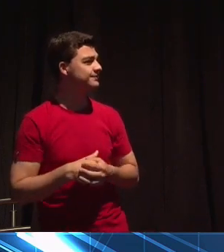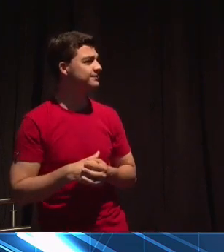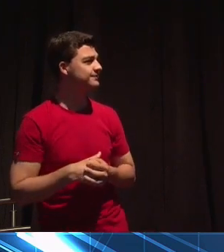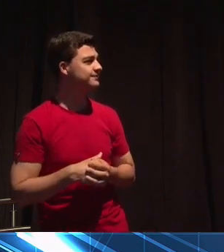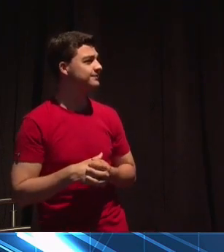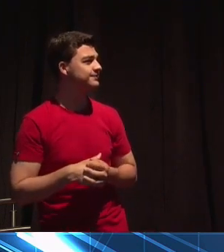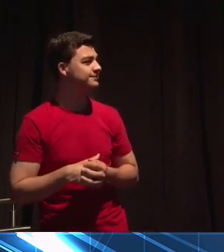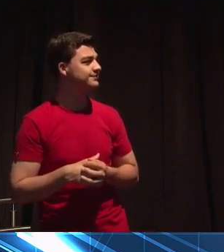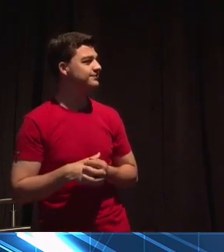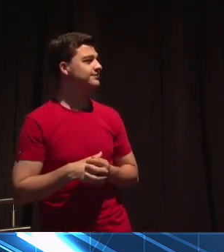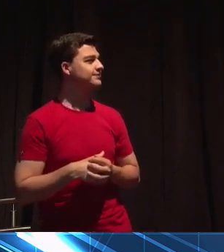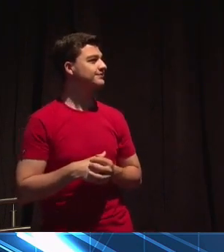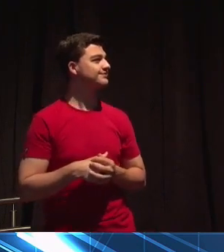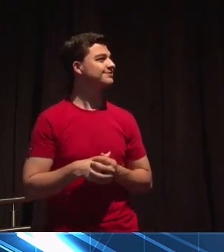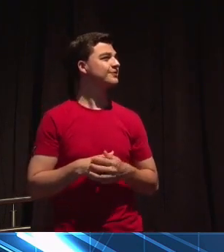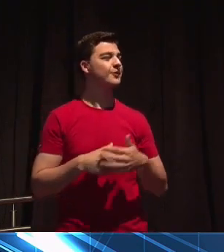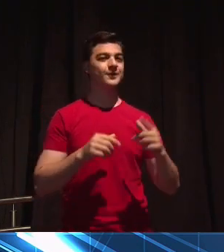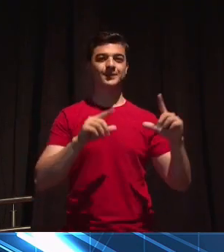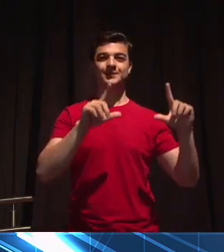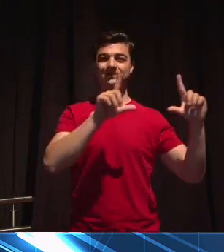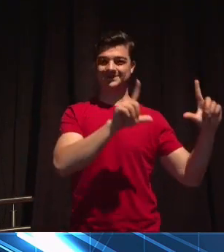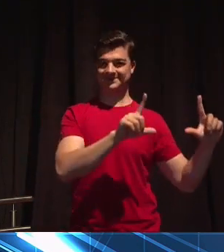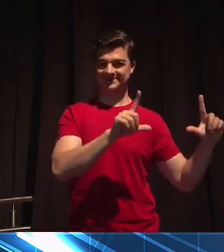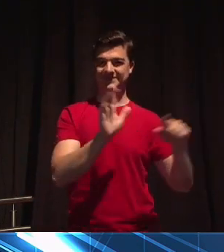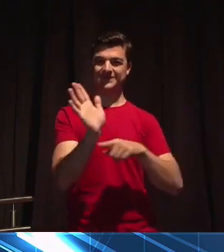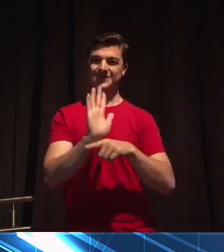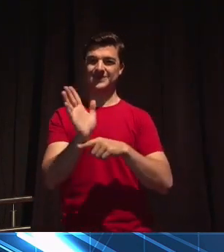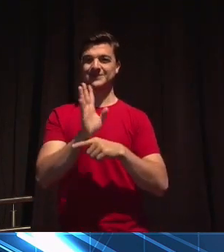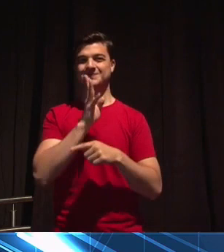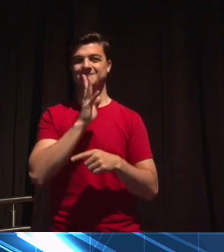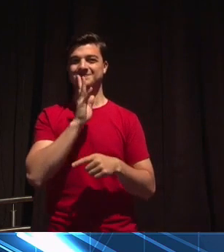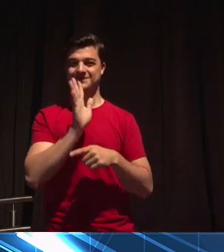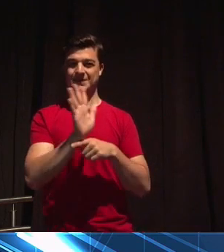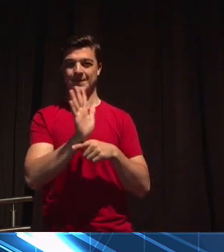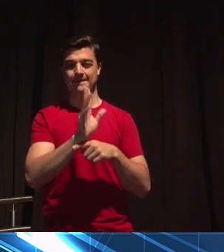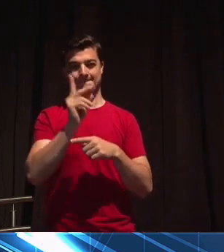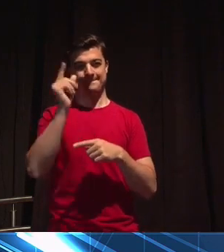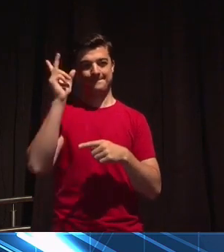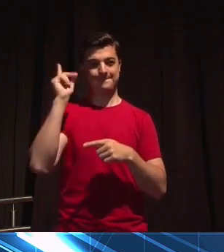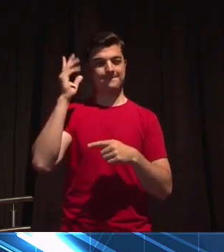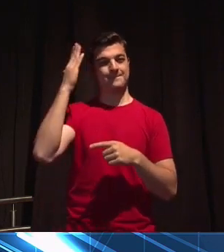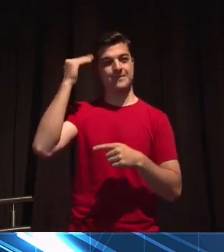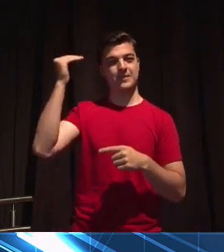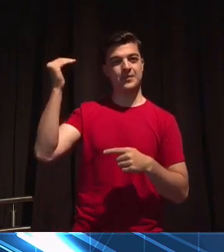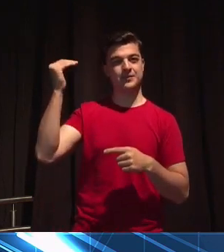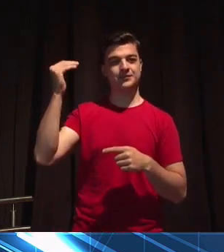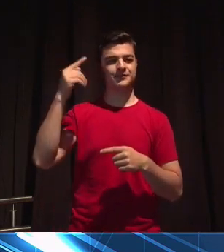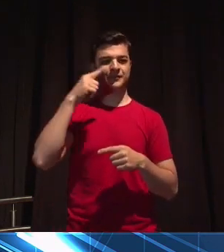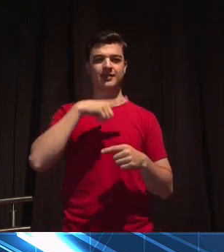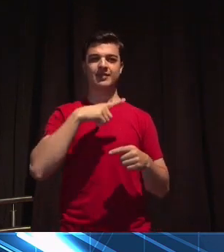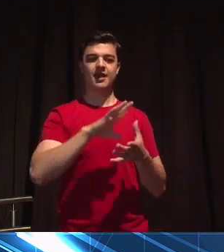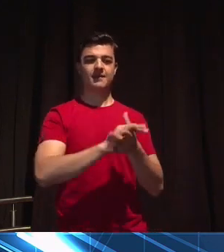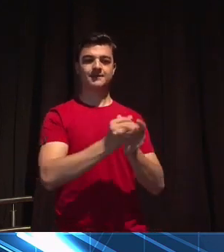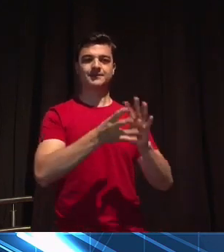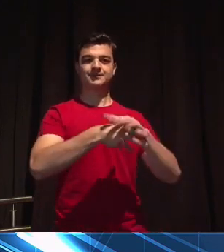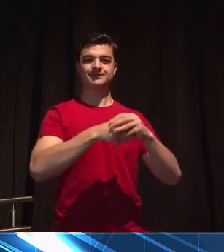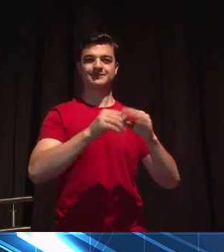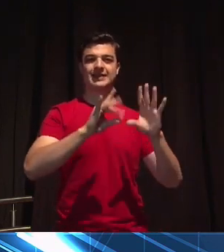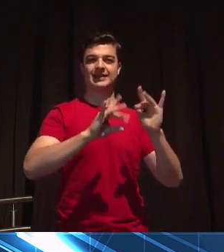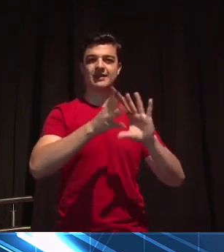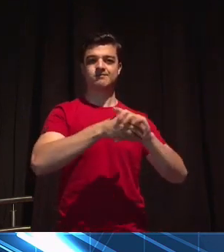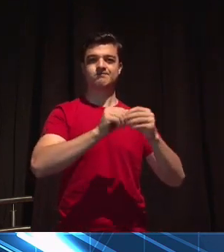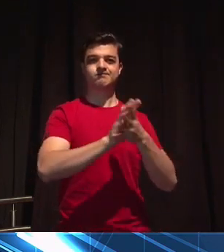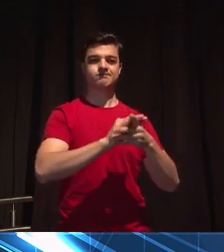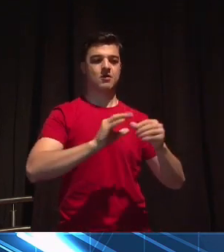Eu sei mas é Ghost uma bela cena romântica desse filme E aí você tem uma bola de argila a outra bola de argila e você